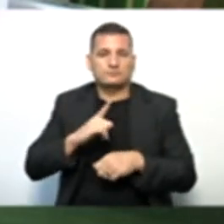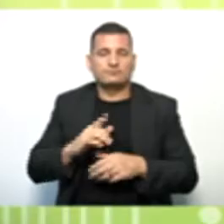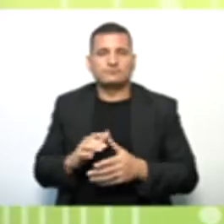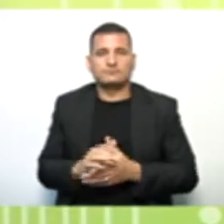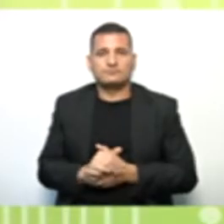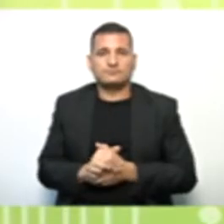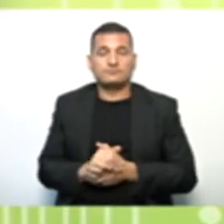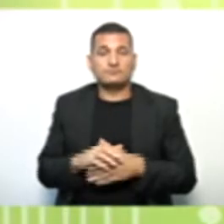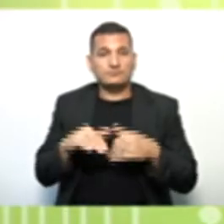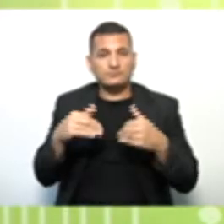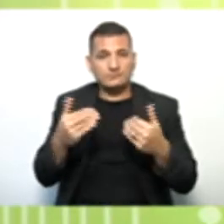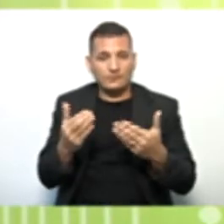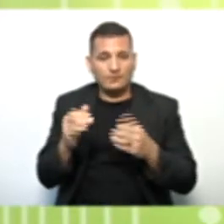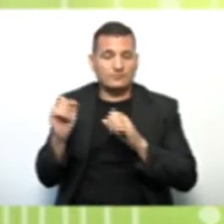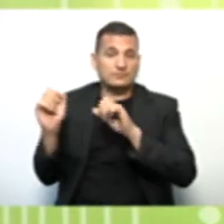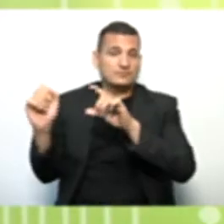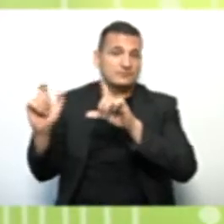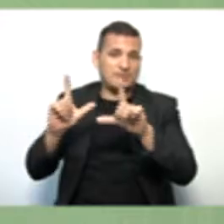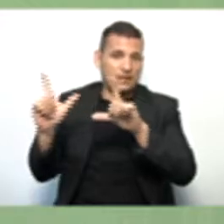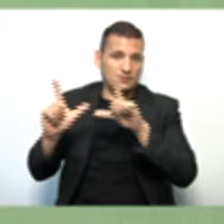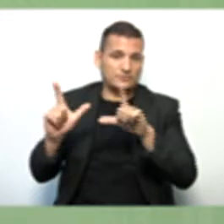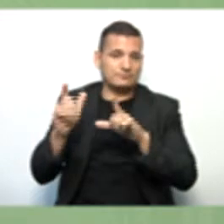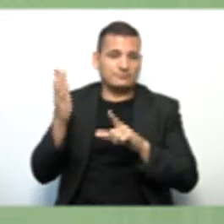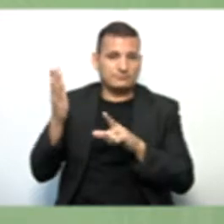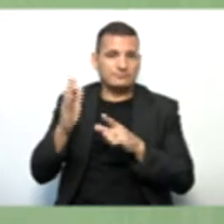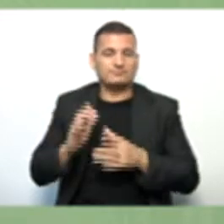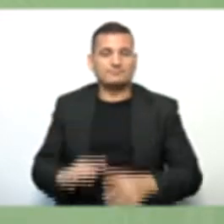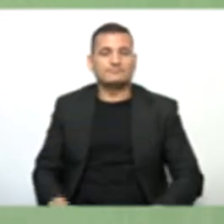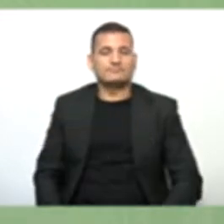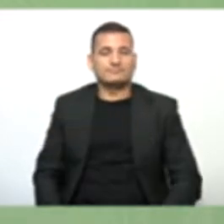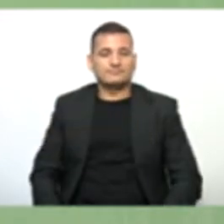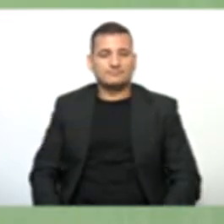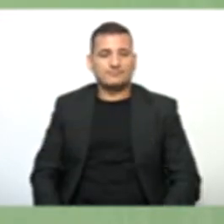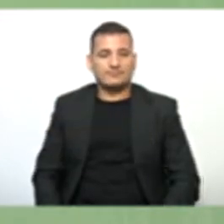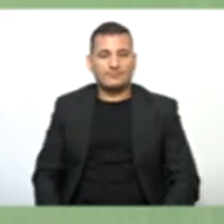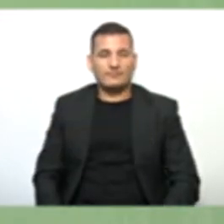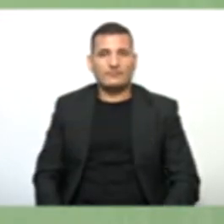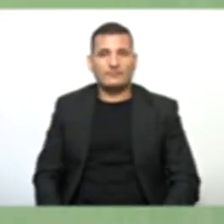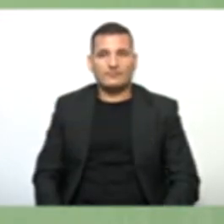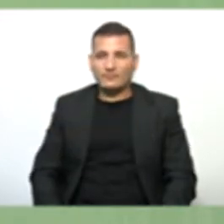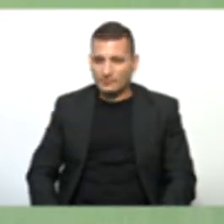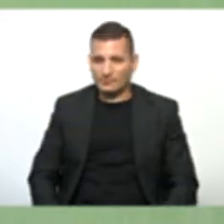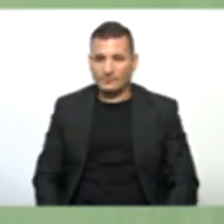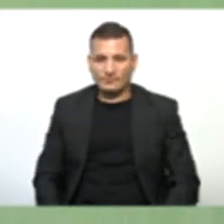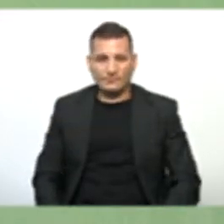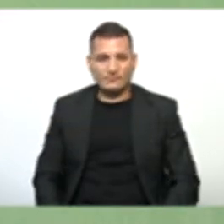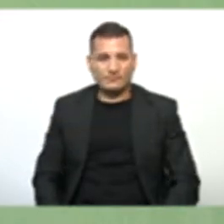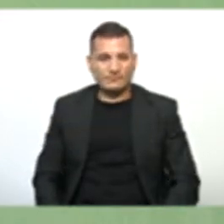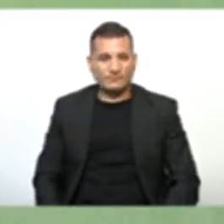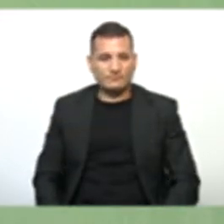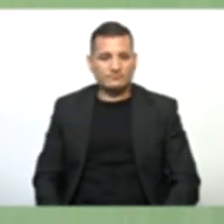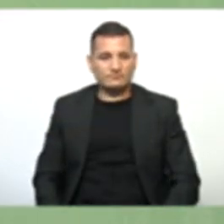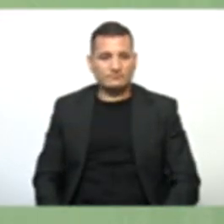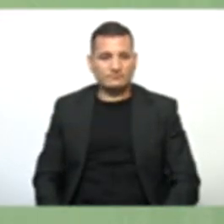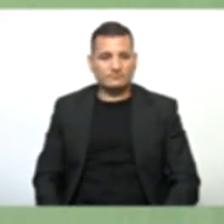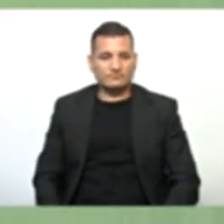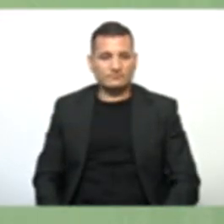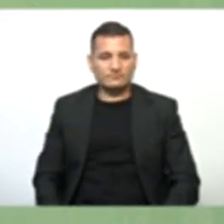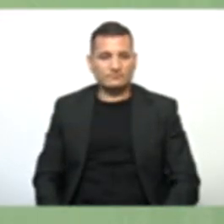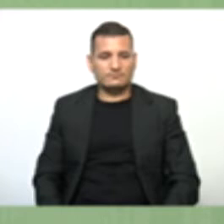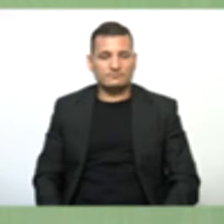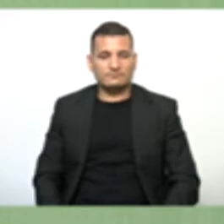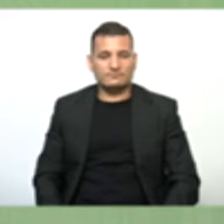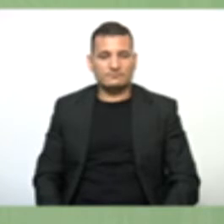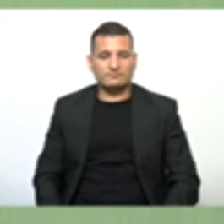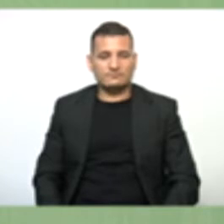gente, vamos embora aqui no slide. Deixa eu pegar minha canetinha aqui, rapidinho. Opa,